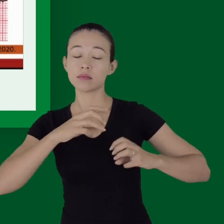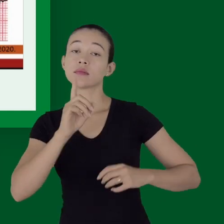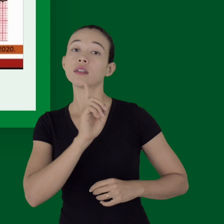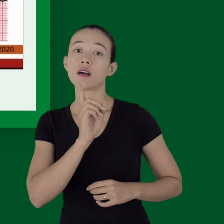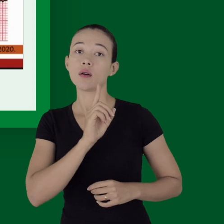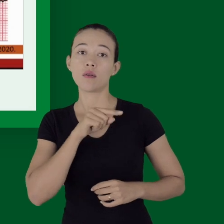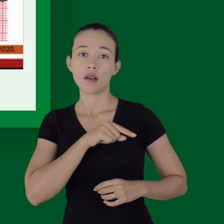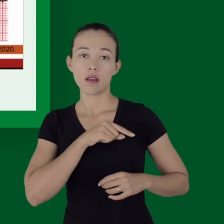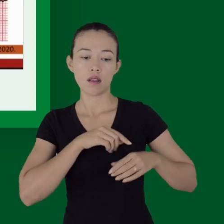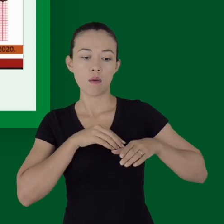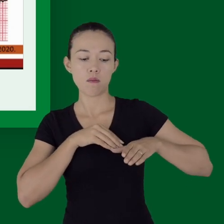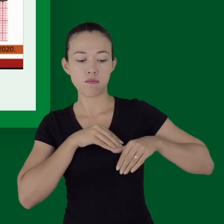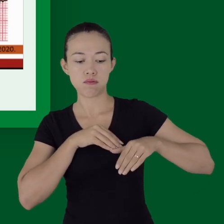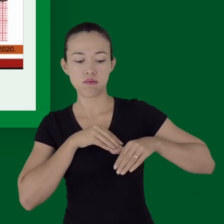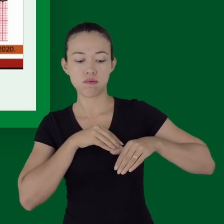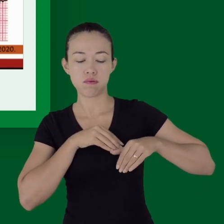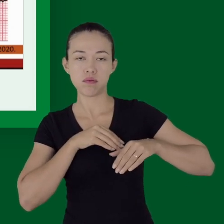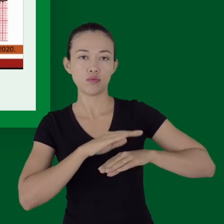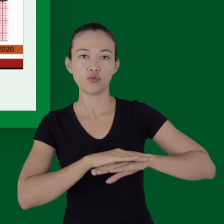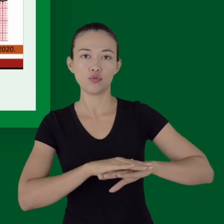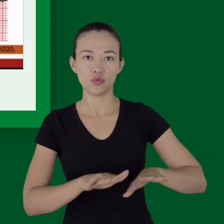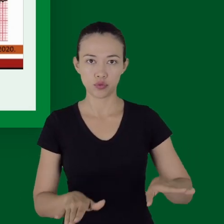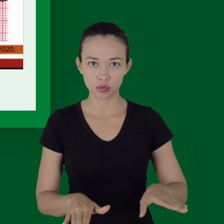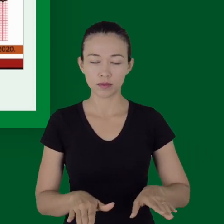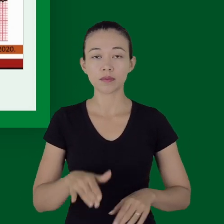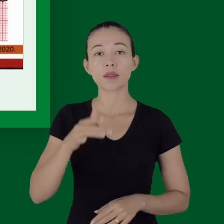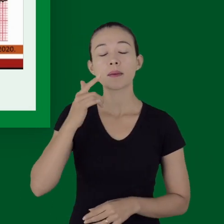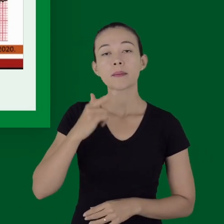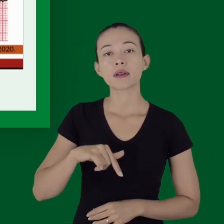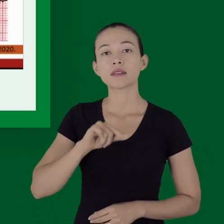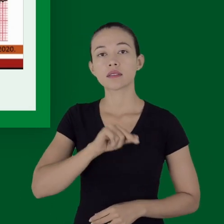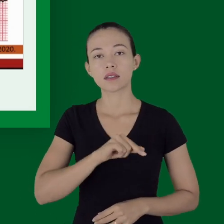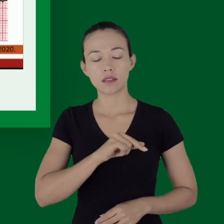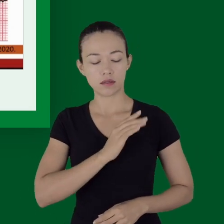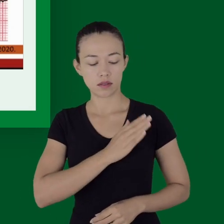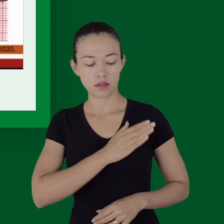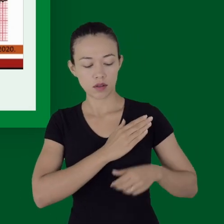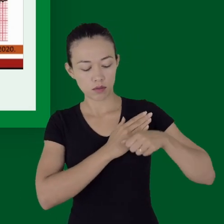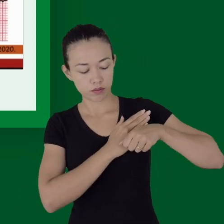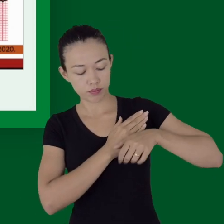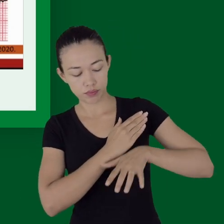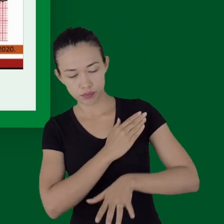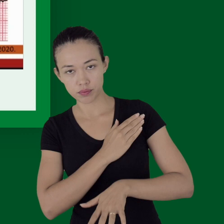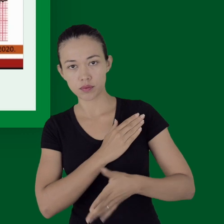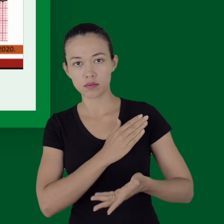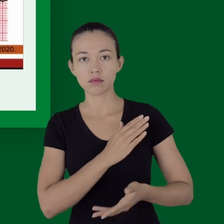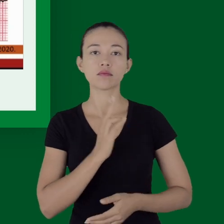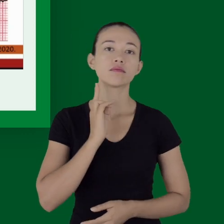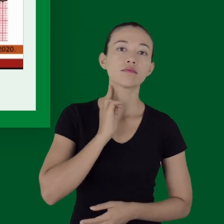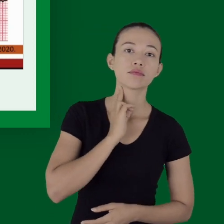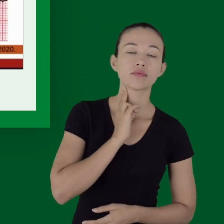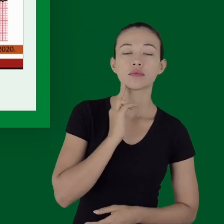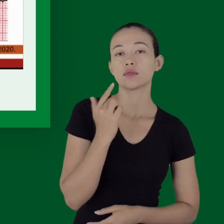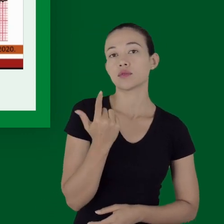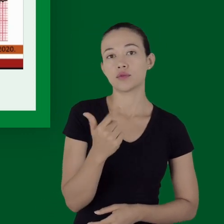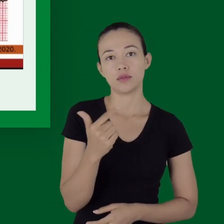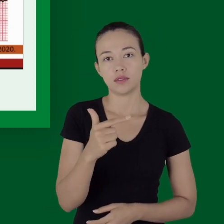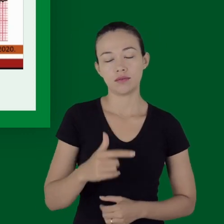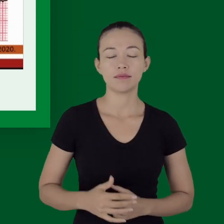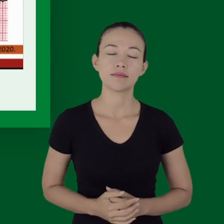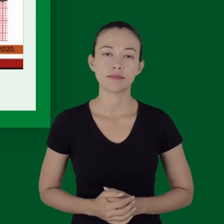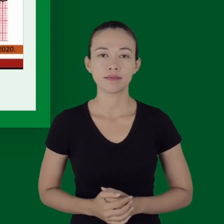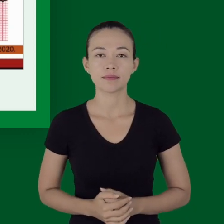pulso. E no eletro, a gente tem esse ritmo anárquico, né? Então, assim, a gente não consegue identificar nem onda P, nem QRS, nem onda T.